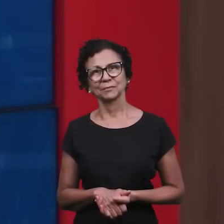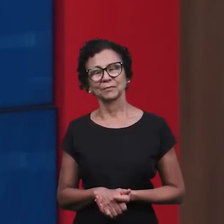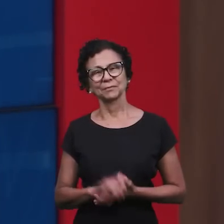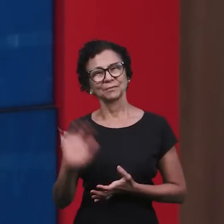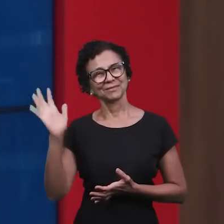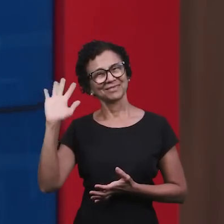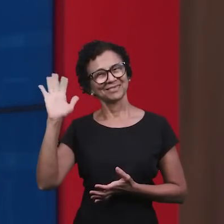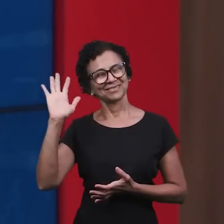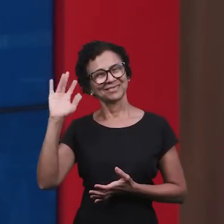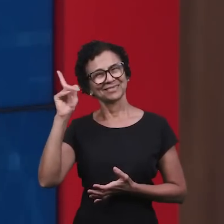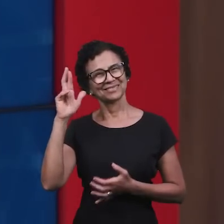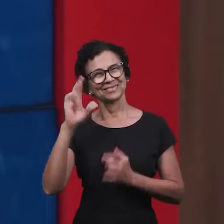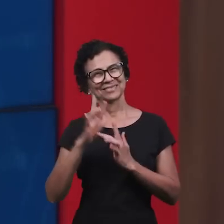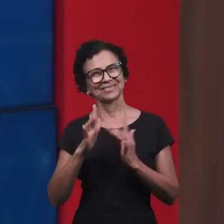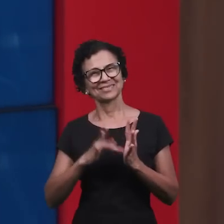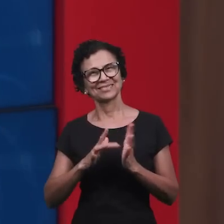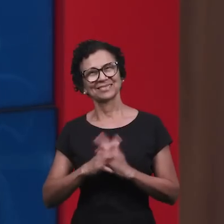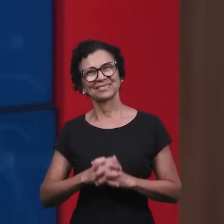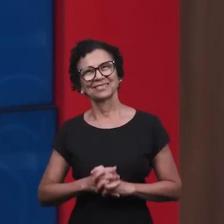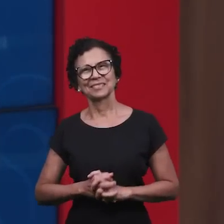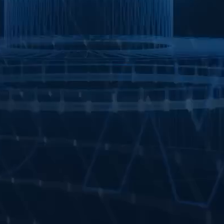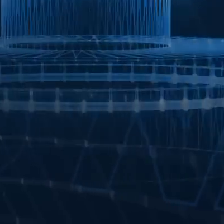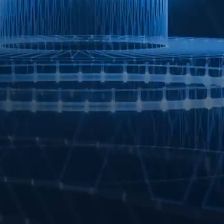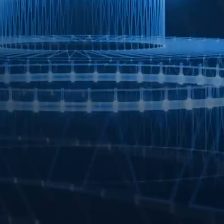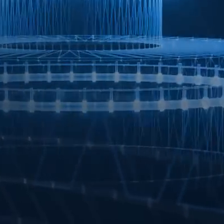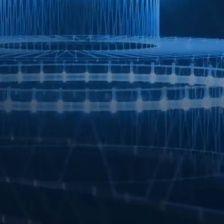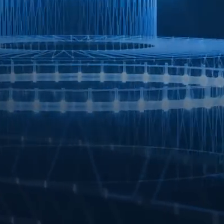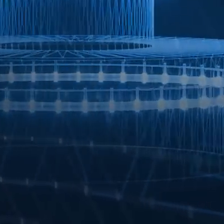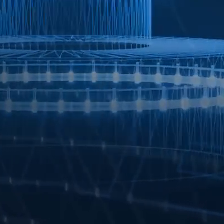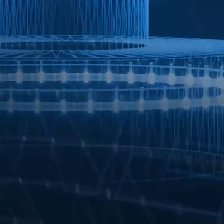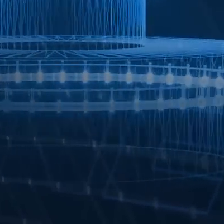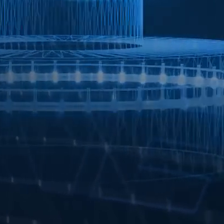manaimnews@radiomanaim.com.br. Até a próxima. A paz do Senhor Jesus.